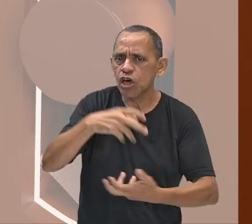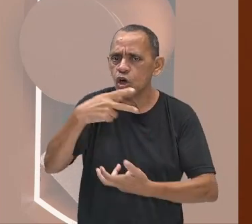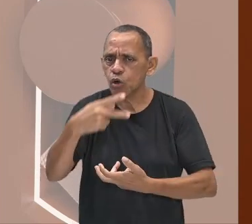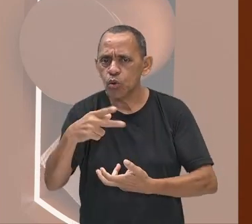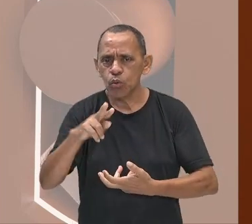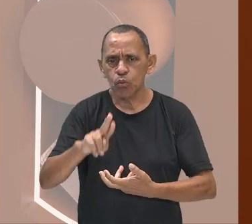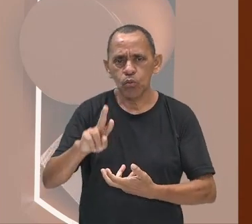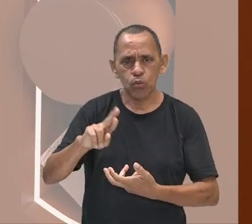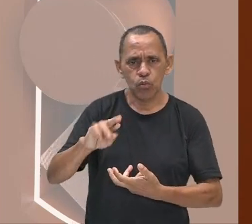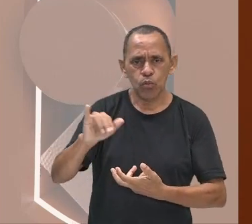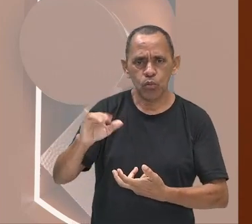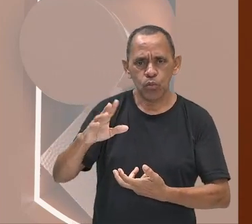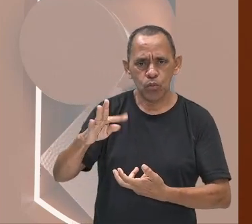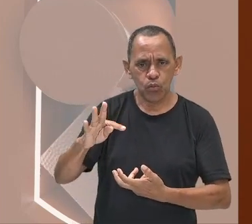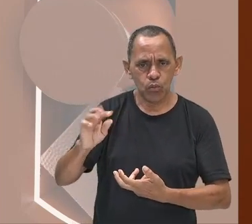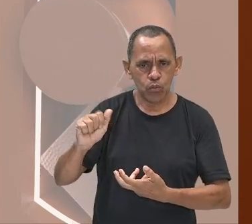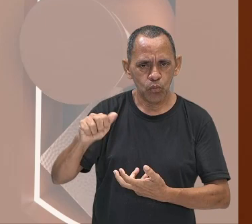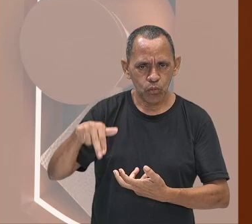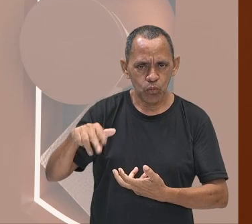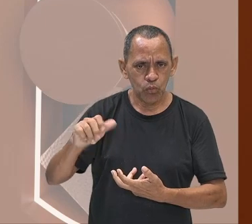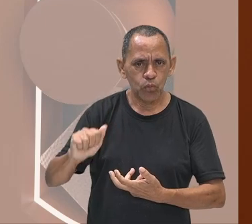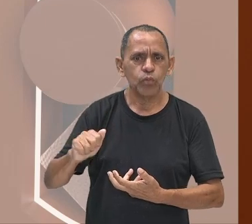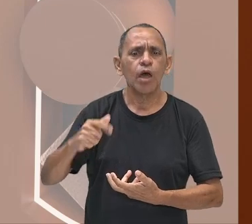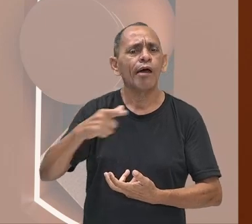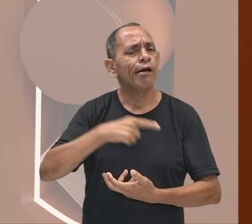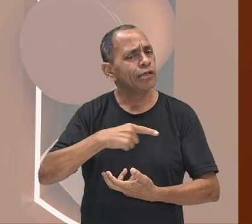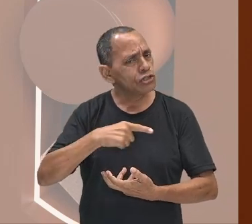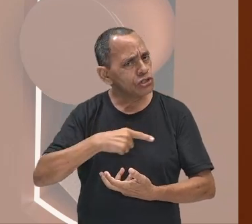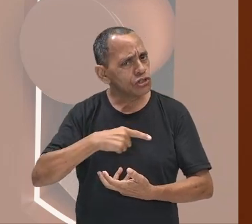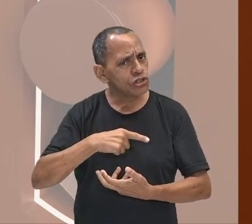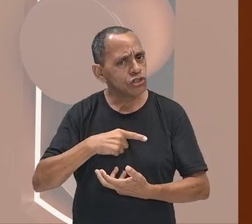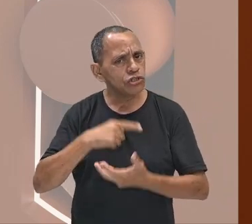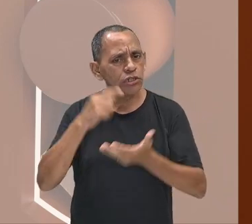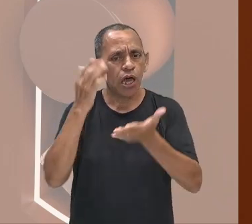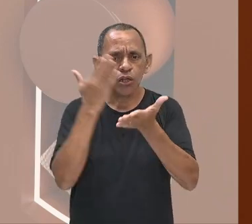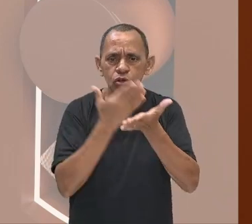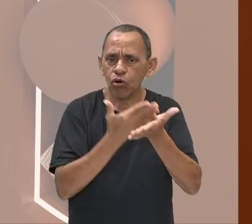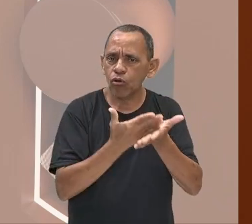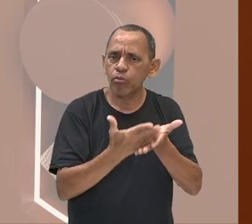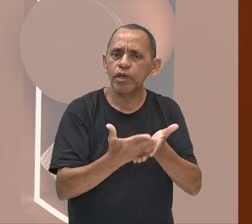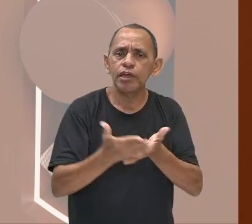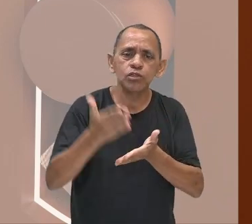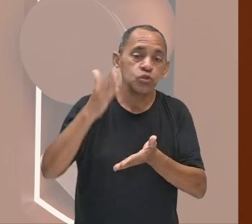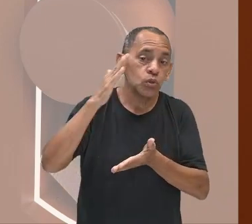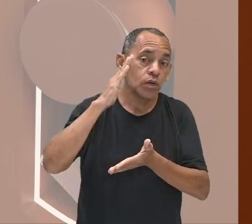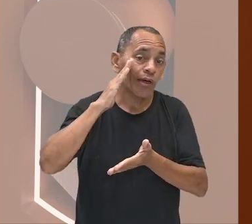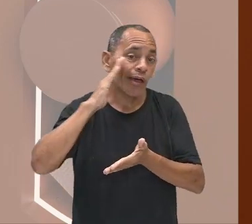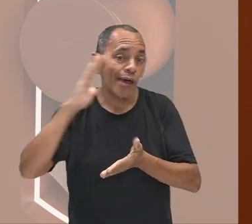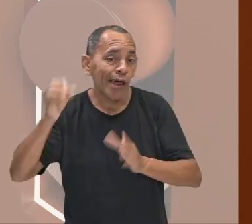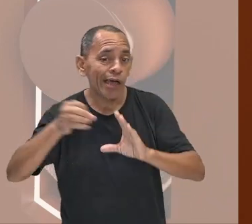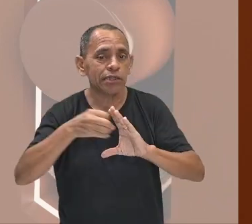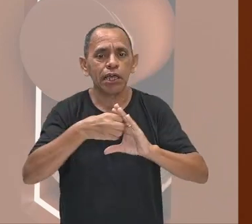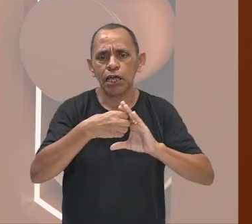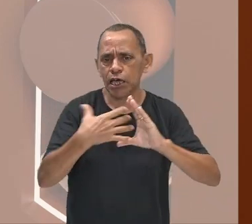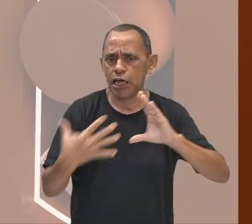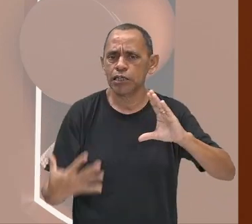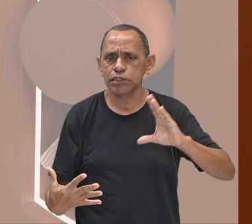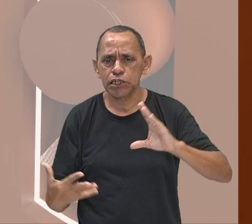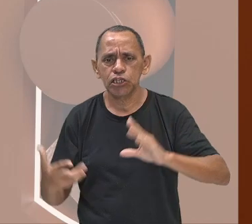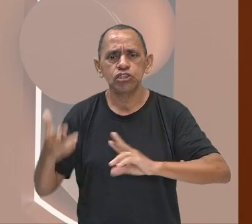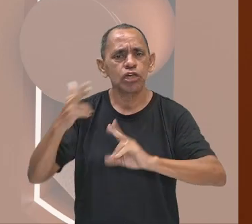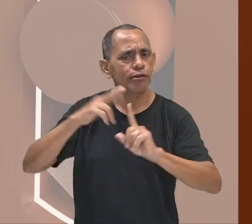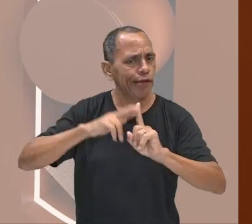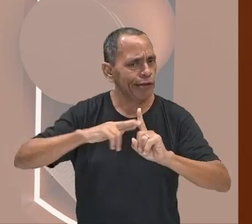Por que Revolução Puritana, professor? Porque tinha, a princípio, caráter também religioso. O rei Carlos